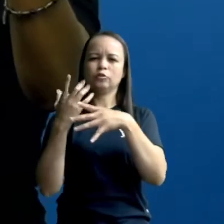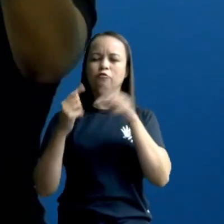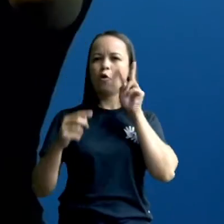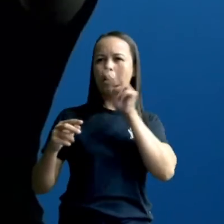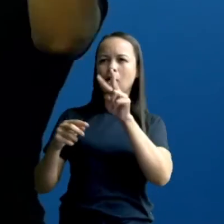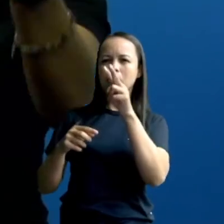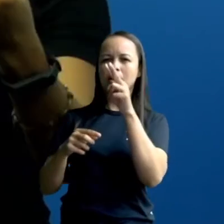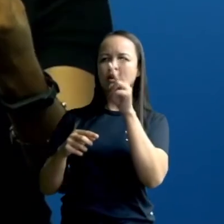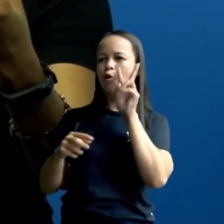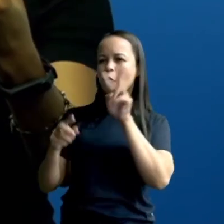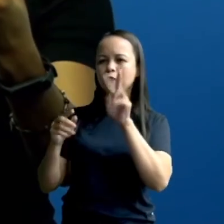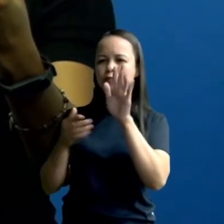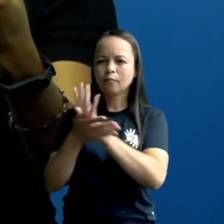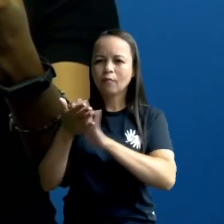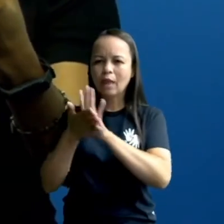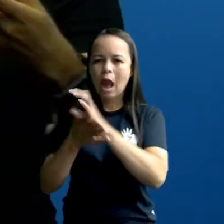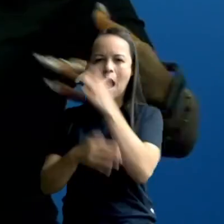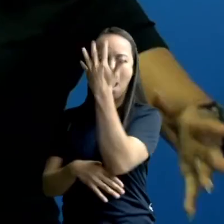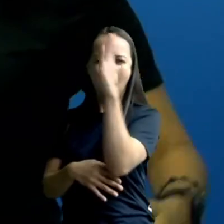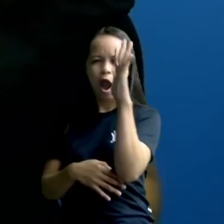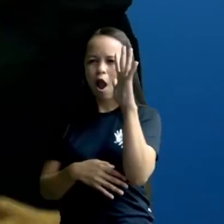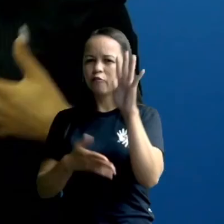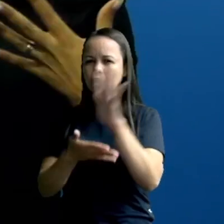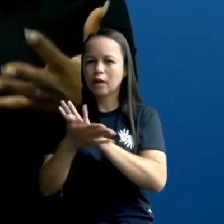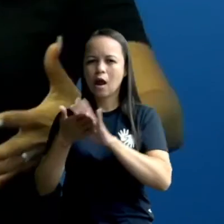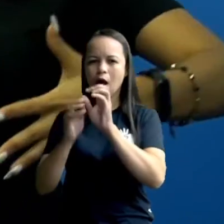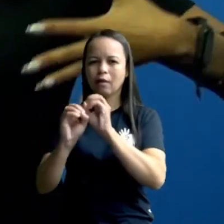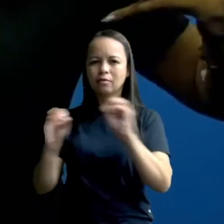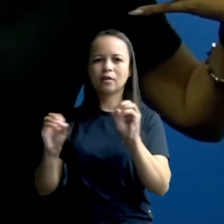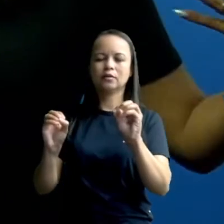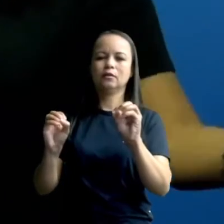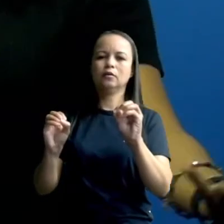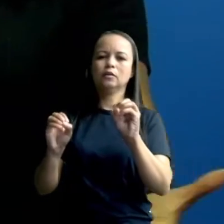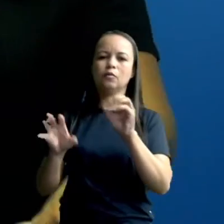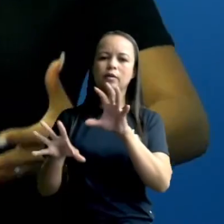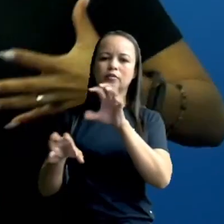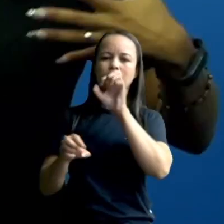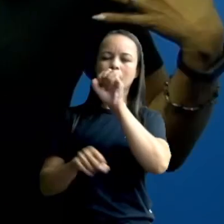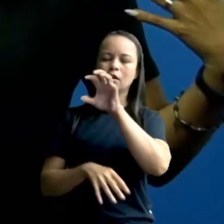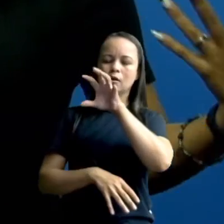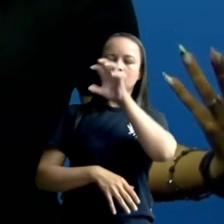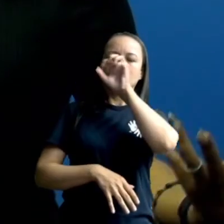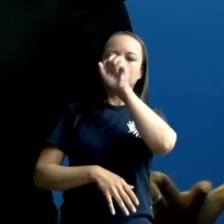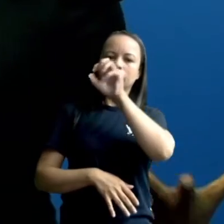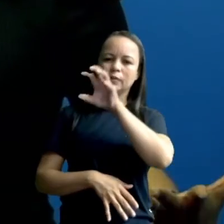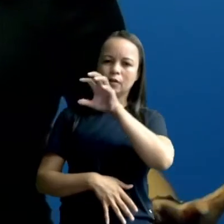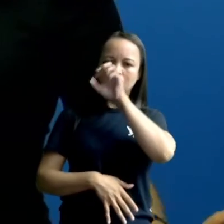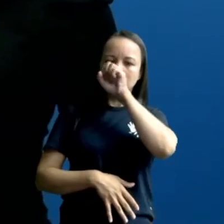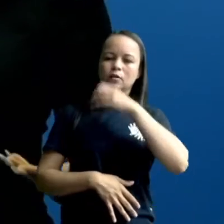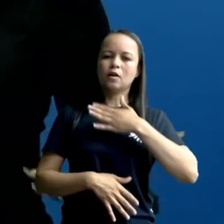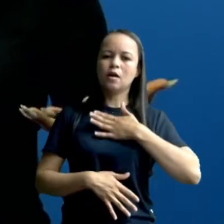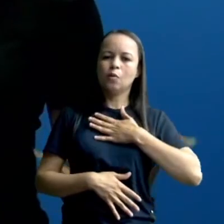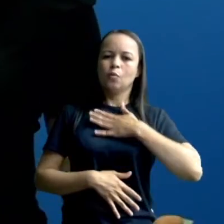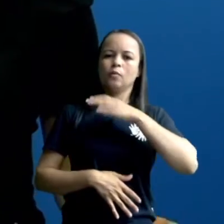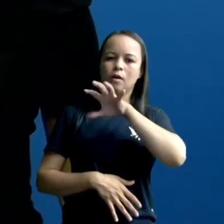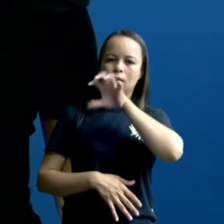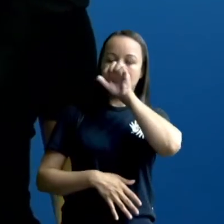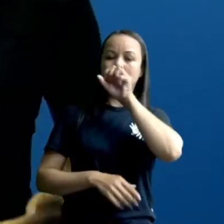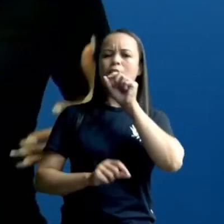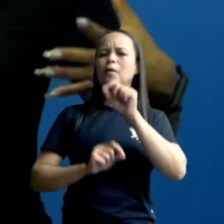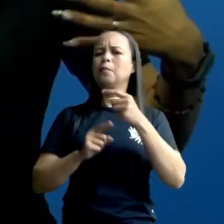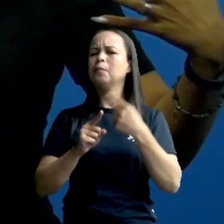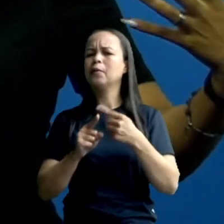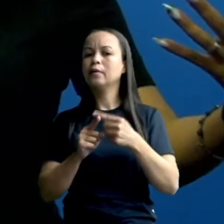uma árvore, uma folhinha verde, você começa o quê? A ficar sufocado, começa a ficar com falta de ar. Por